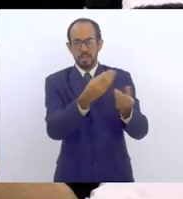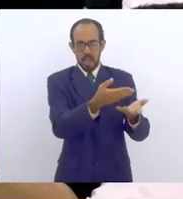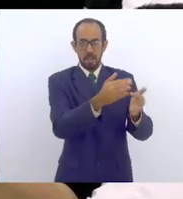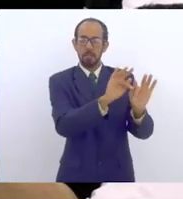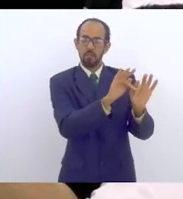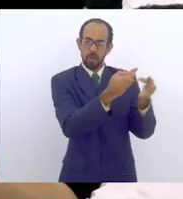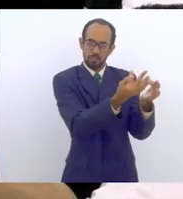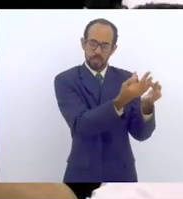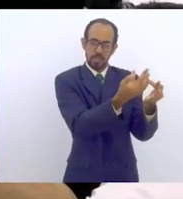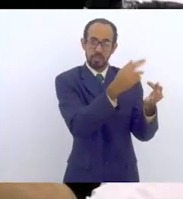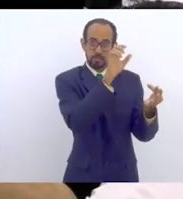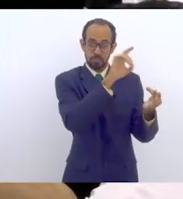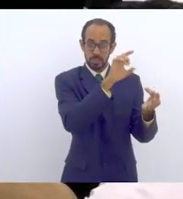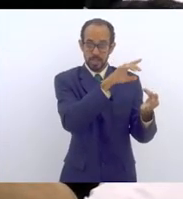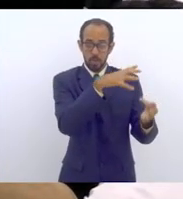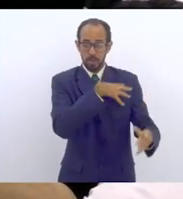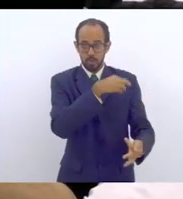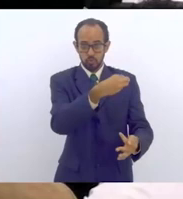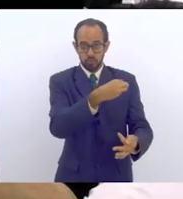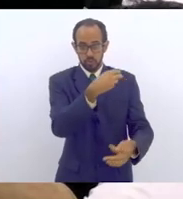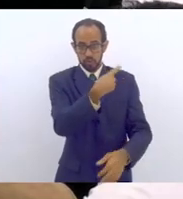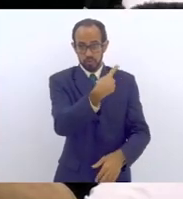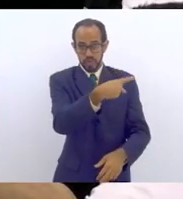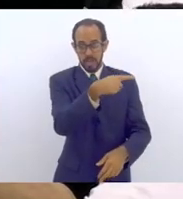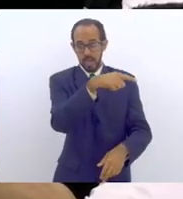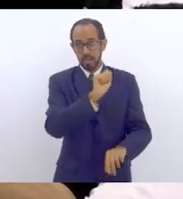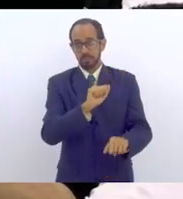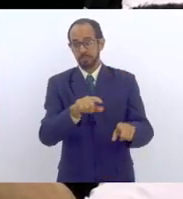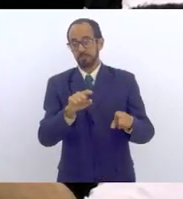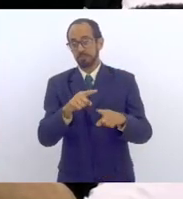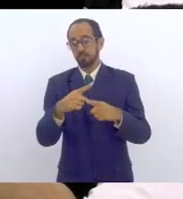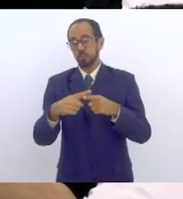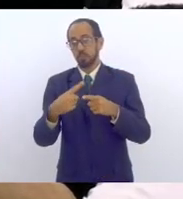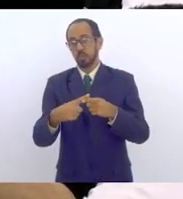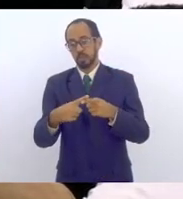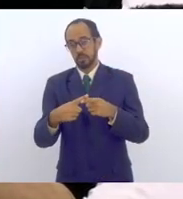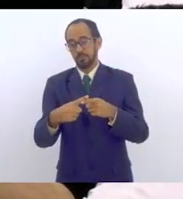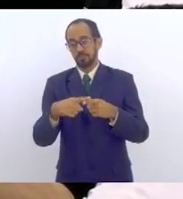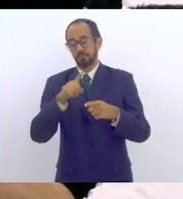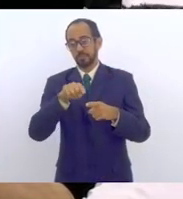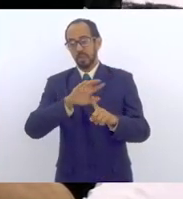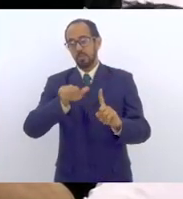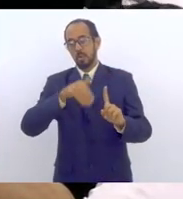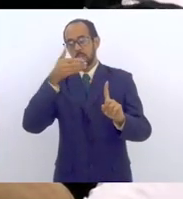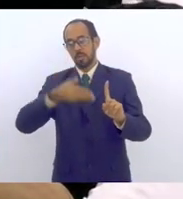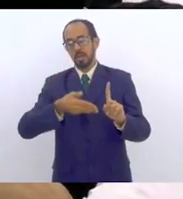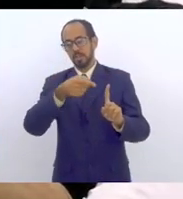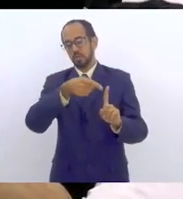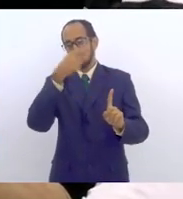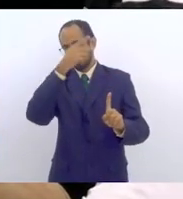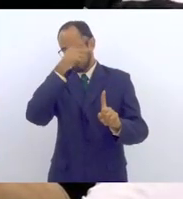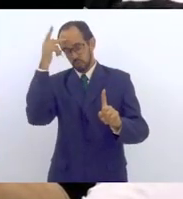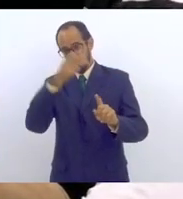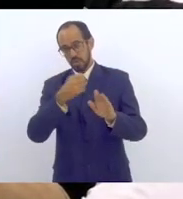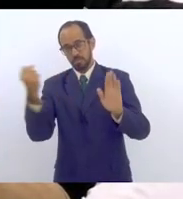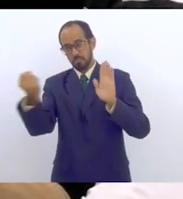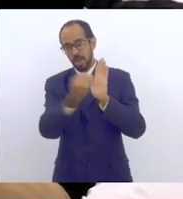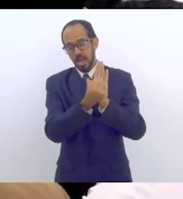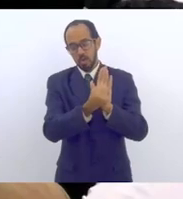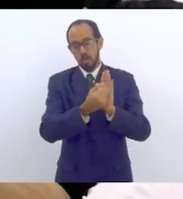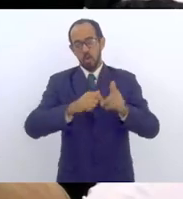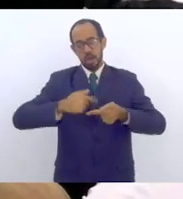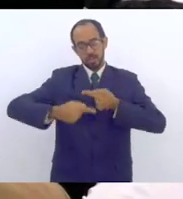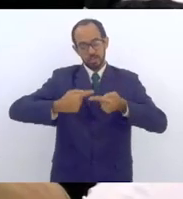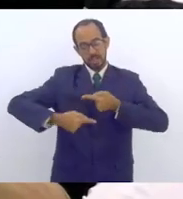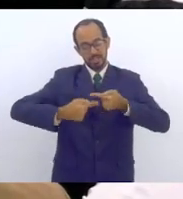especialmente os filhos porque é uma homenagem a uma pessoa que marcou a geração dela